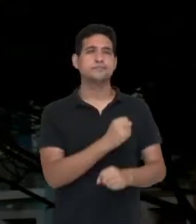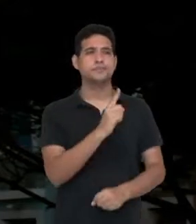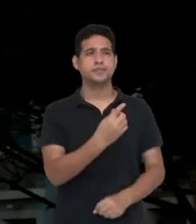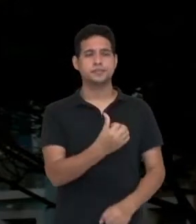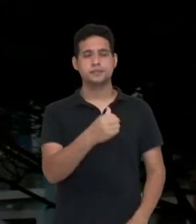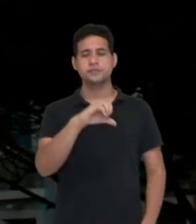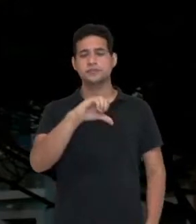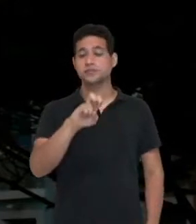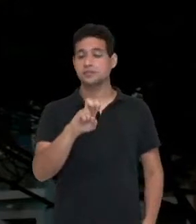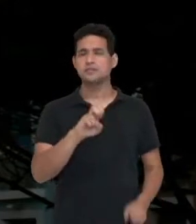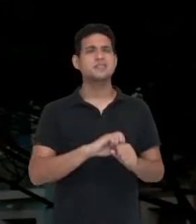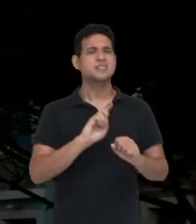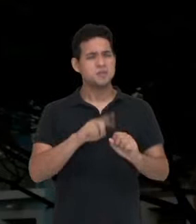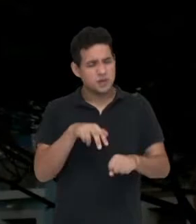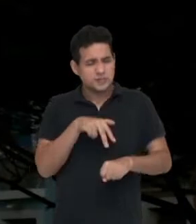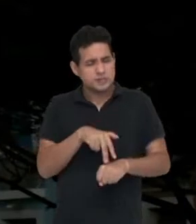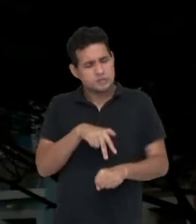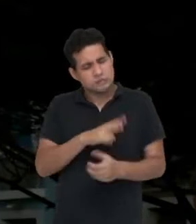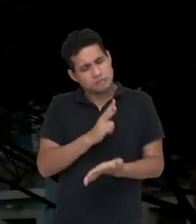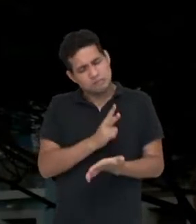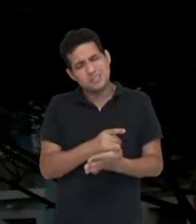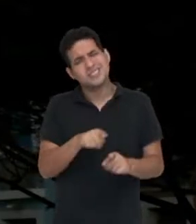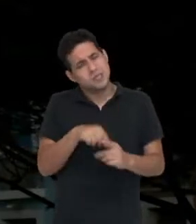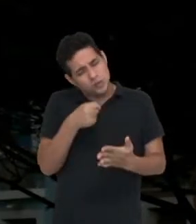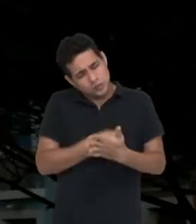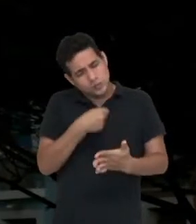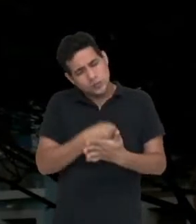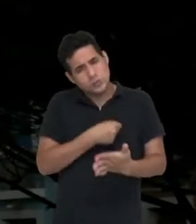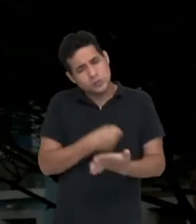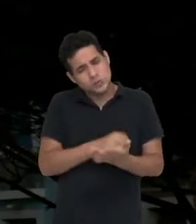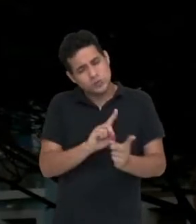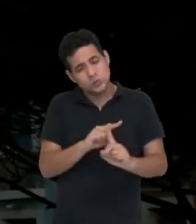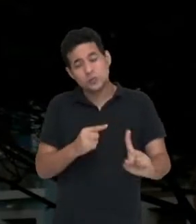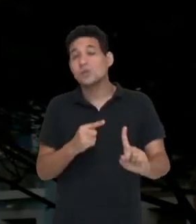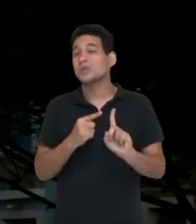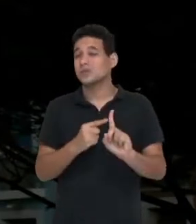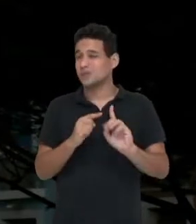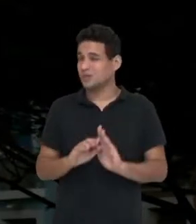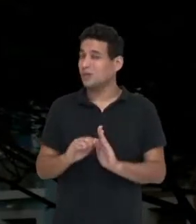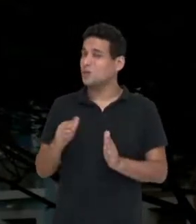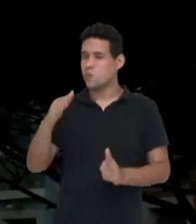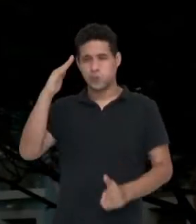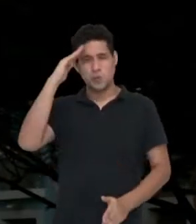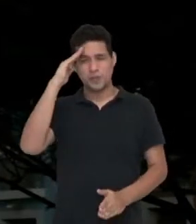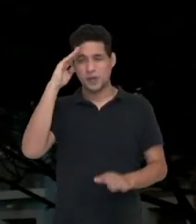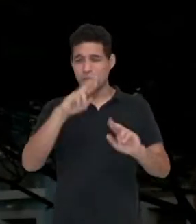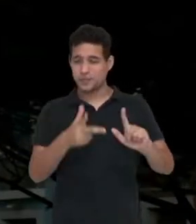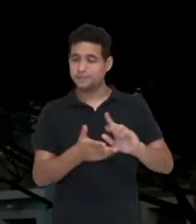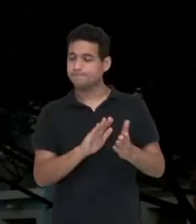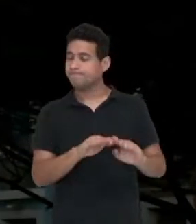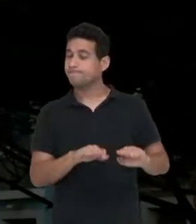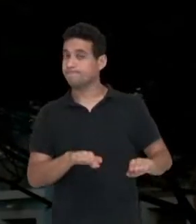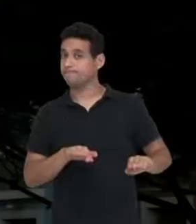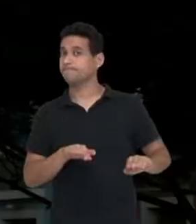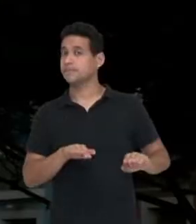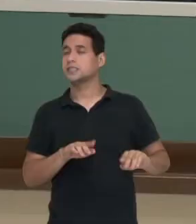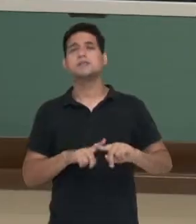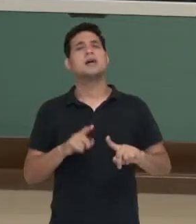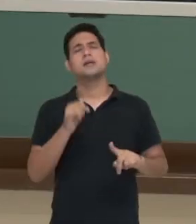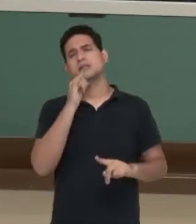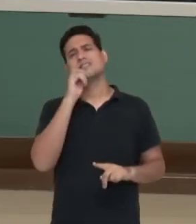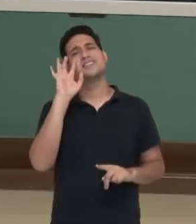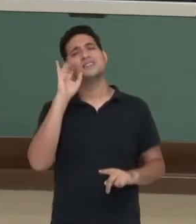1695 después de resistir y luchar contra las expediciones militares. Então, infelizmente,